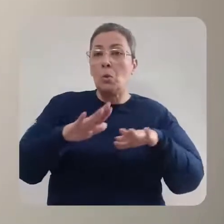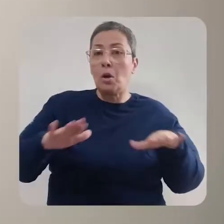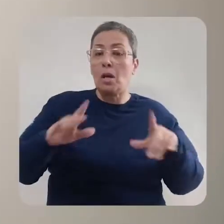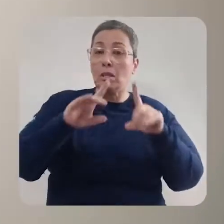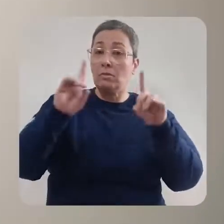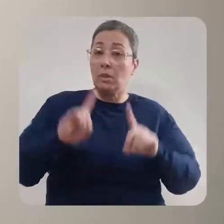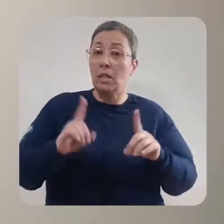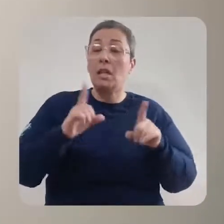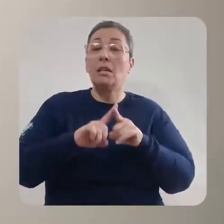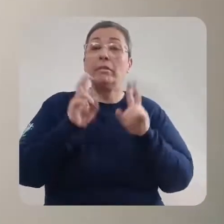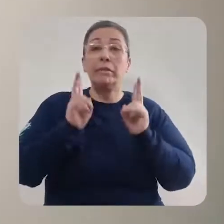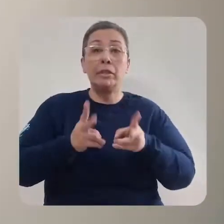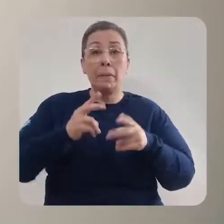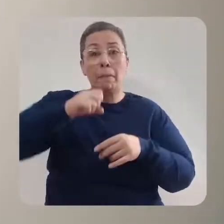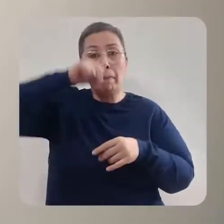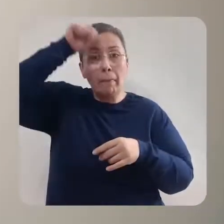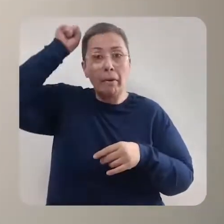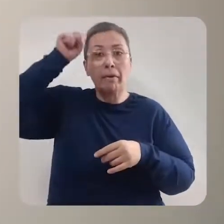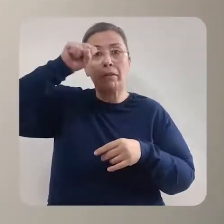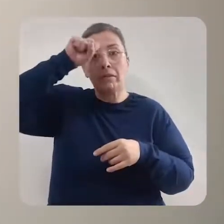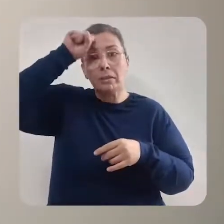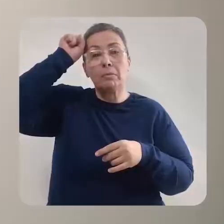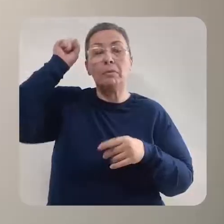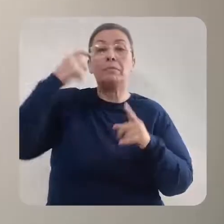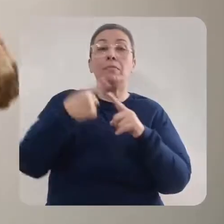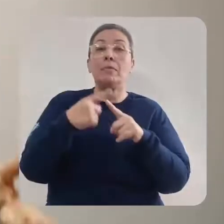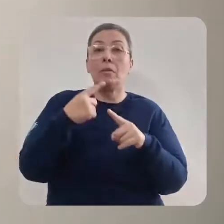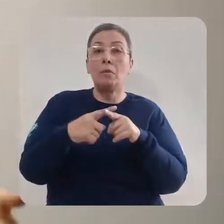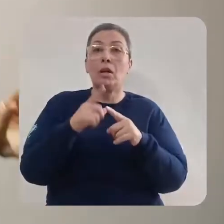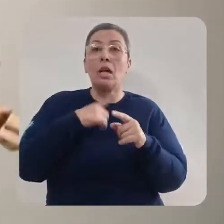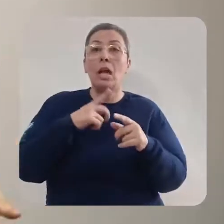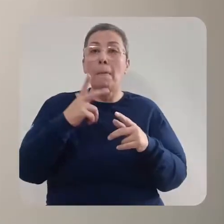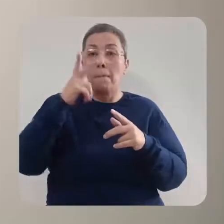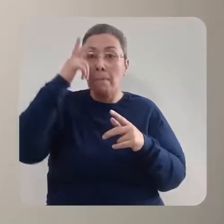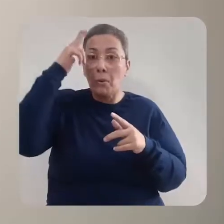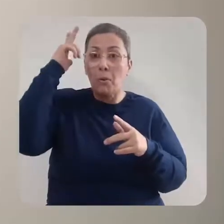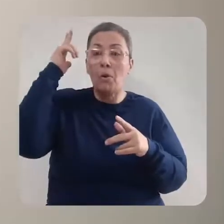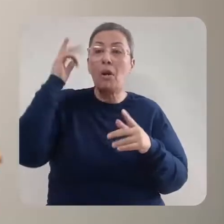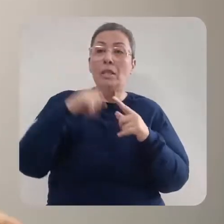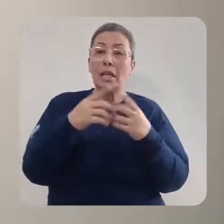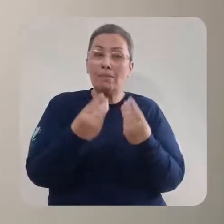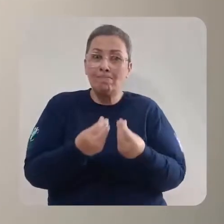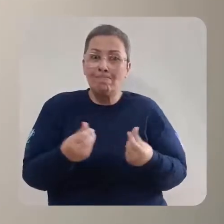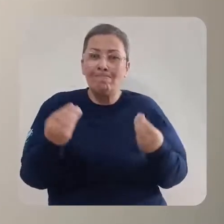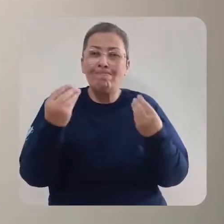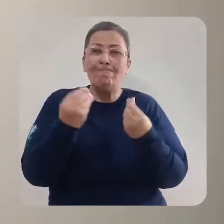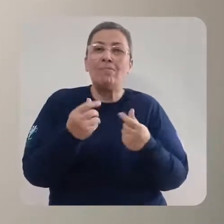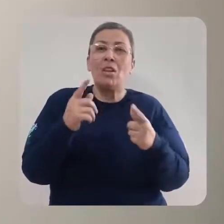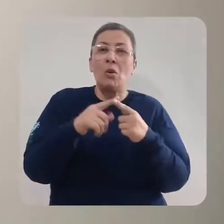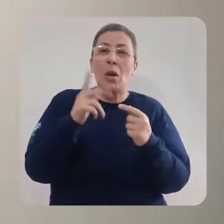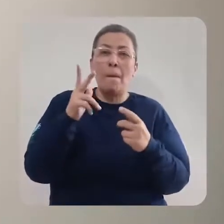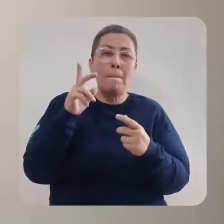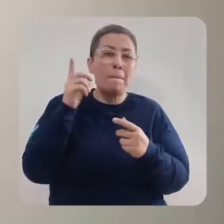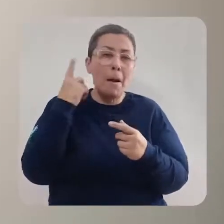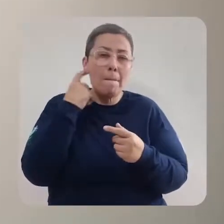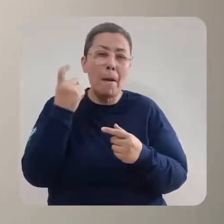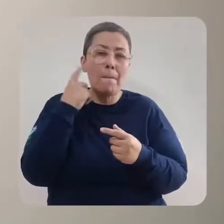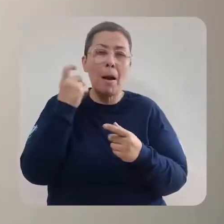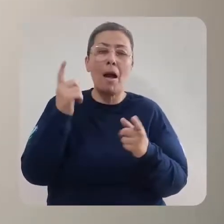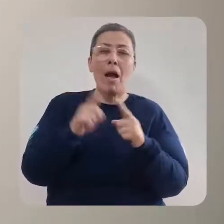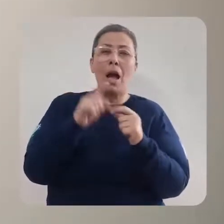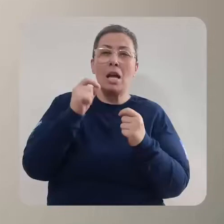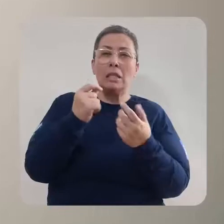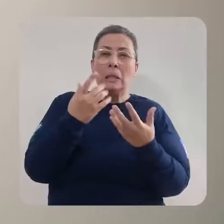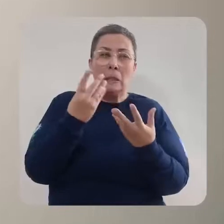crianças com deficiência que o corte é sempre na máquina. Por quê? Porque a tesoura tem elementos sensoriais, né? É o barulho,